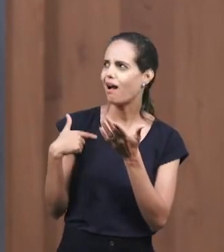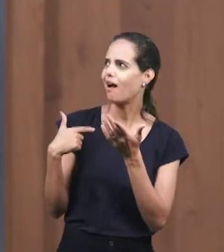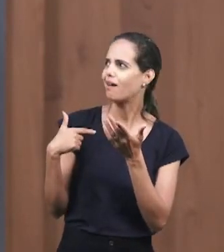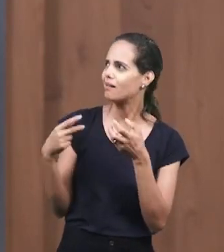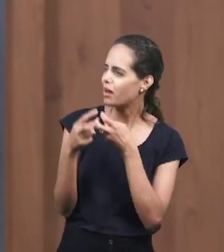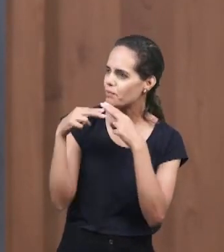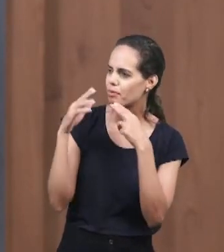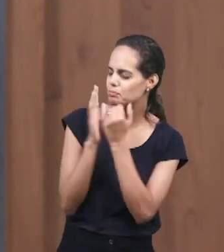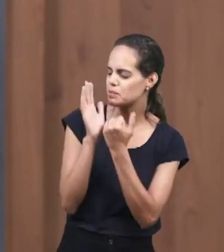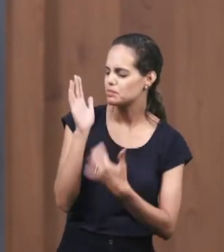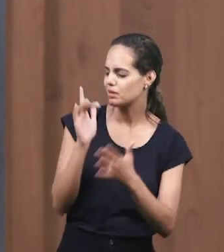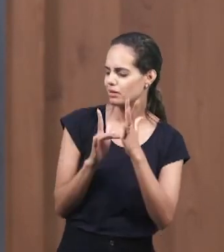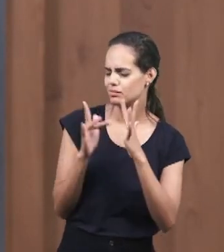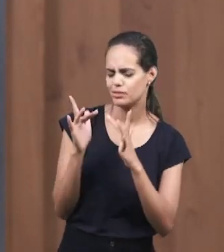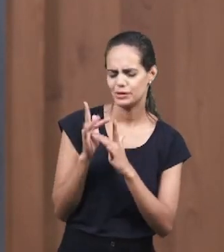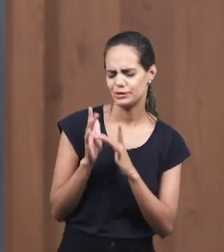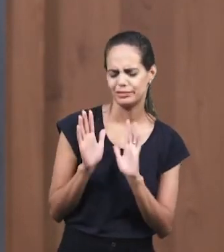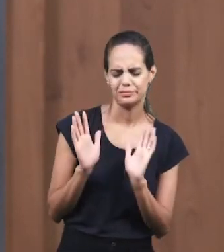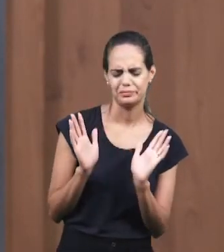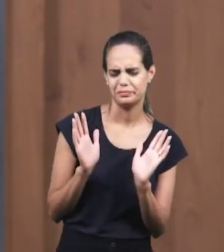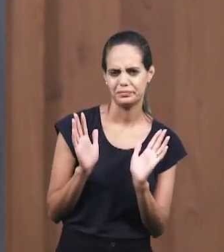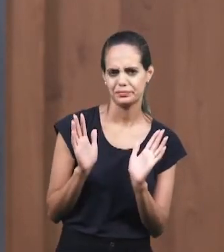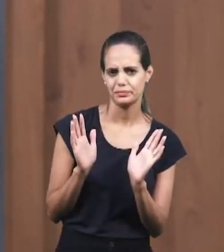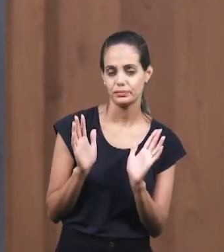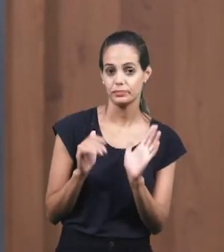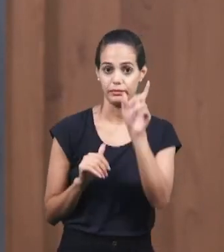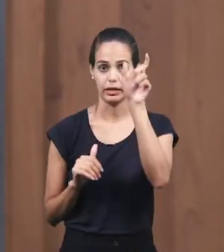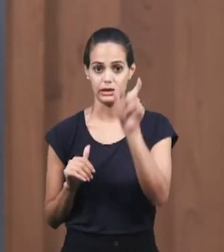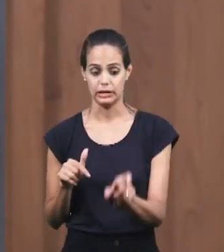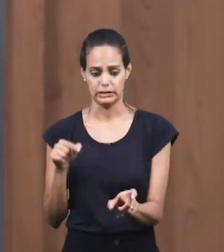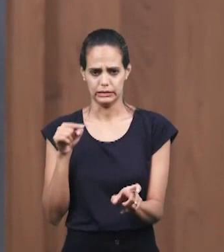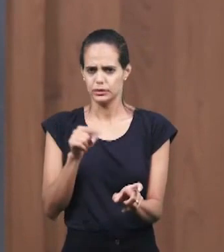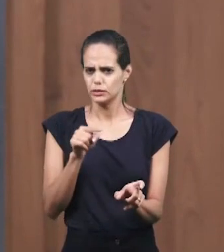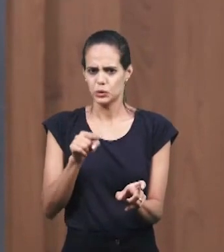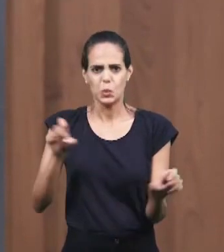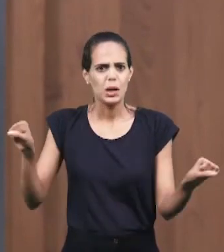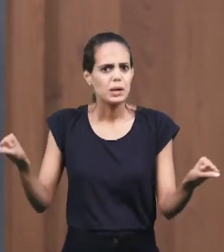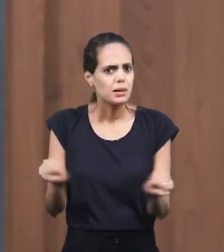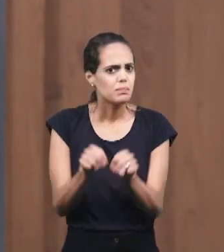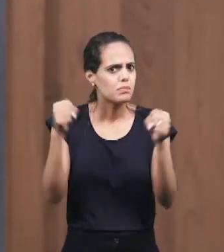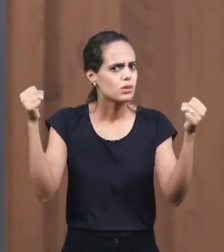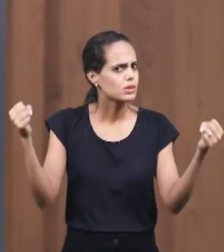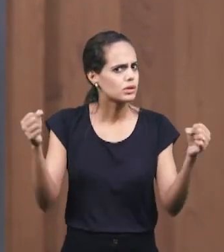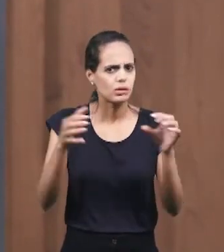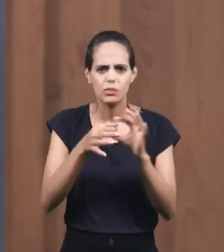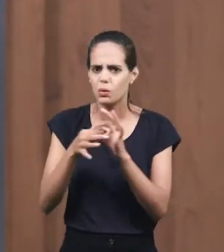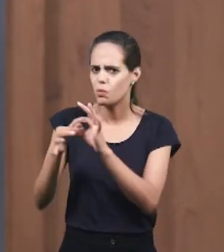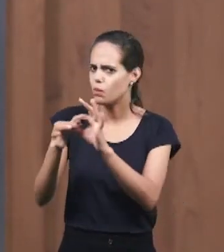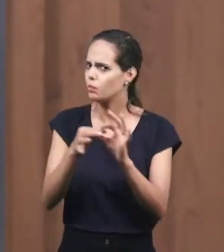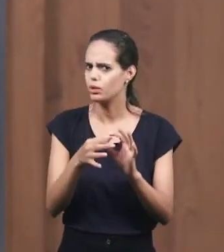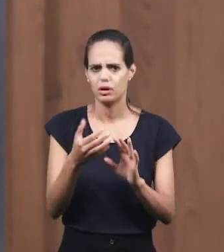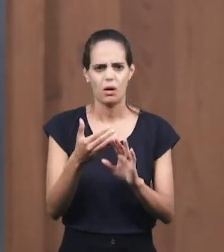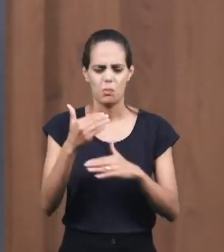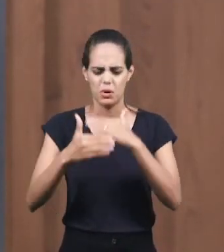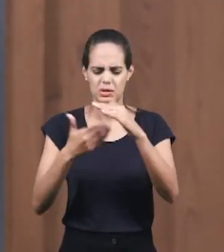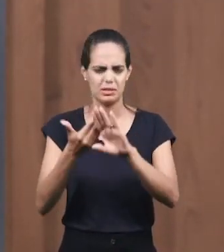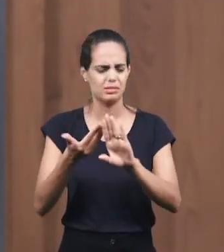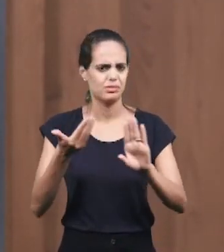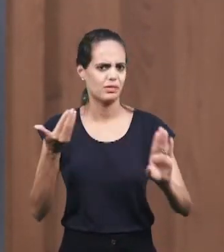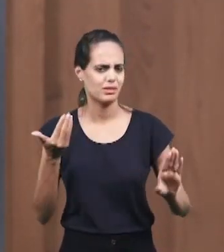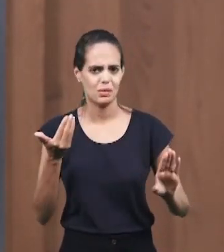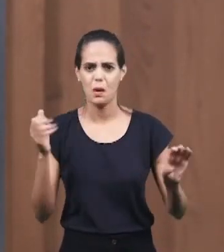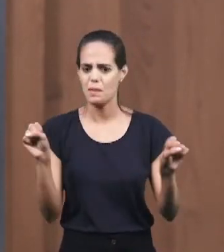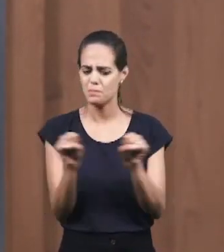clamor pelo sangue de Jesus, ele fica impossibilitado de estar em comunhão e andar em santificação. Então isso é o negar.